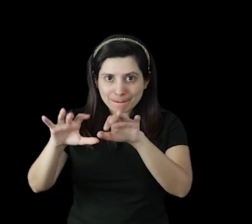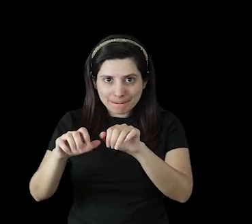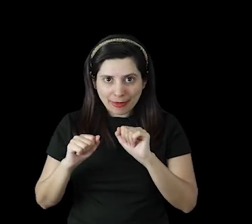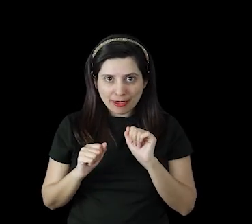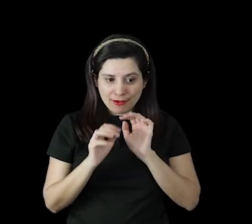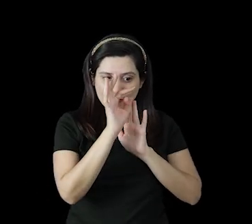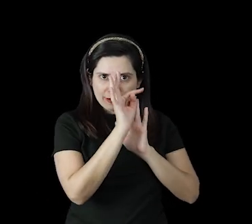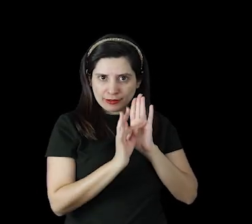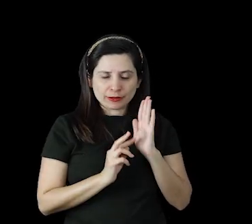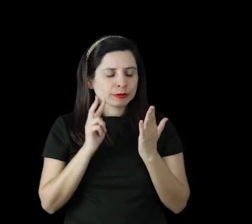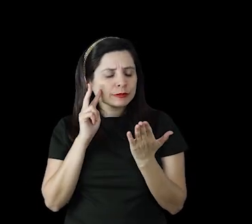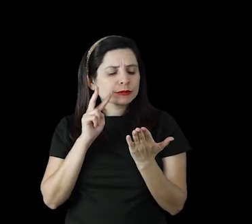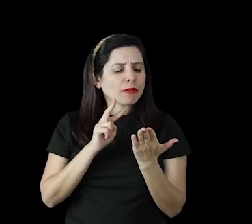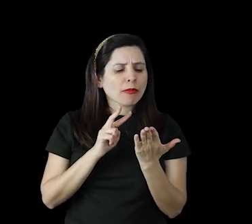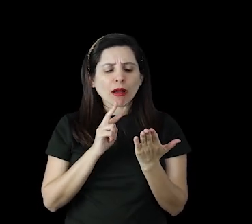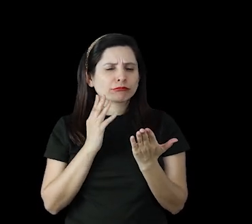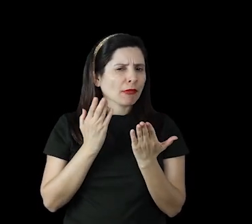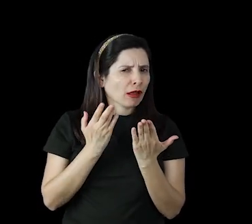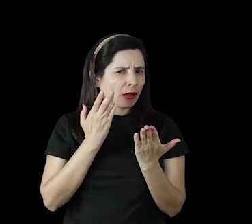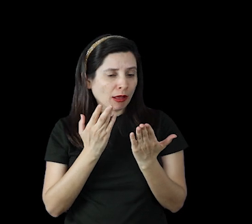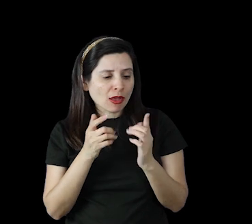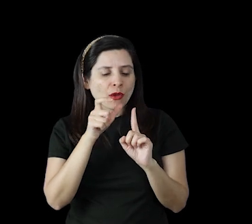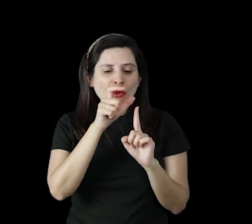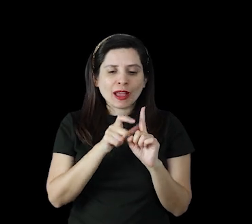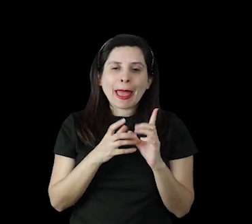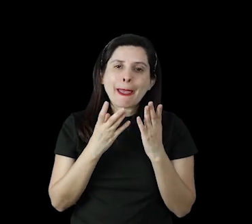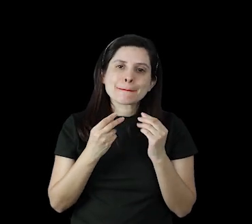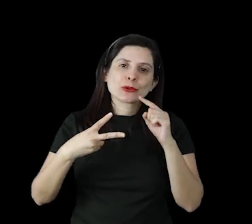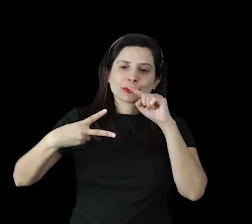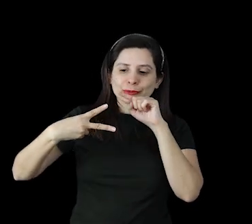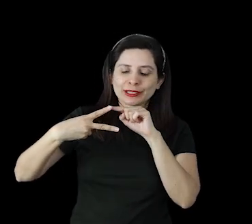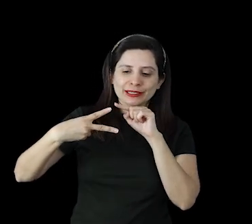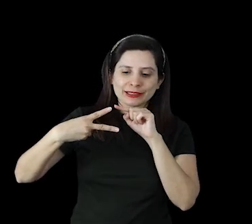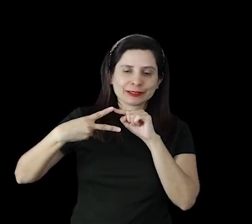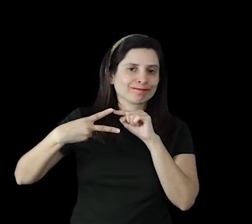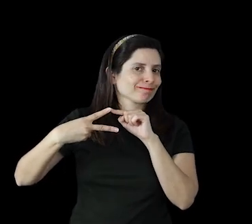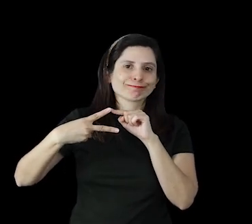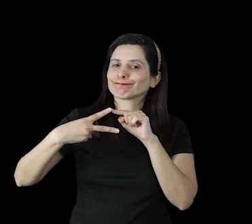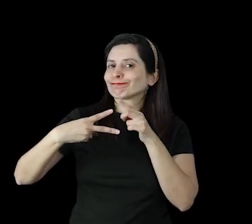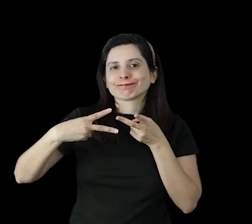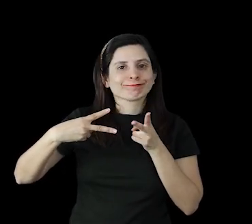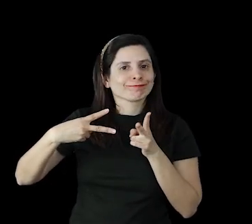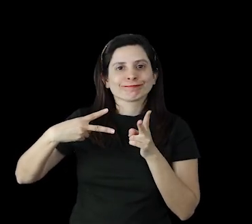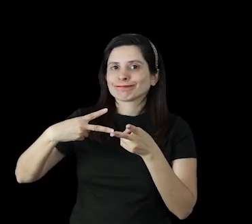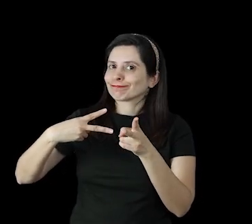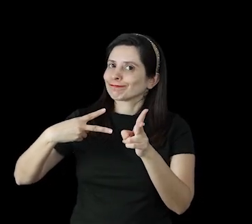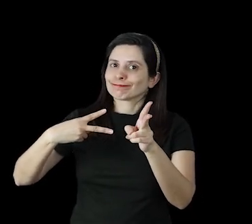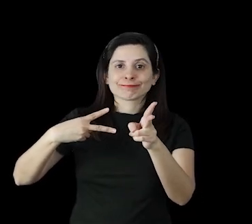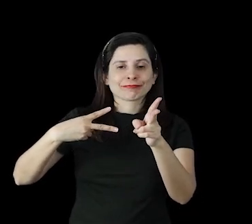roteiros para analisar, onde o protagonista ele é muito reativo. Isso não se sustenta. Se